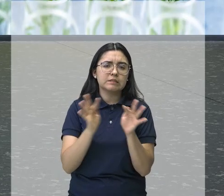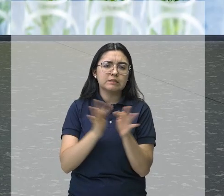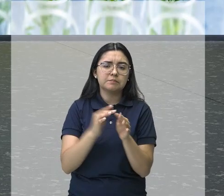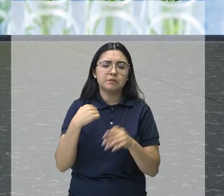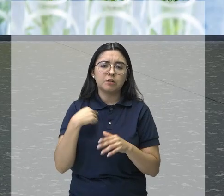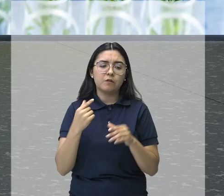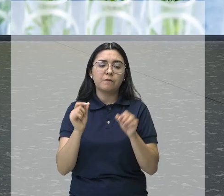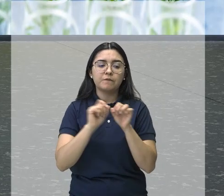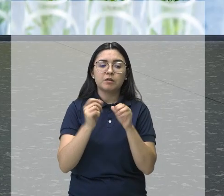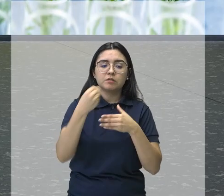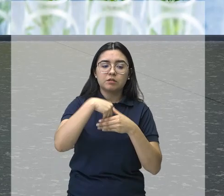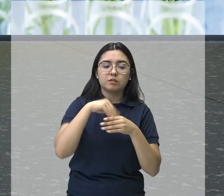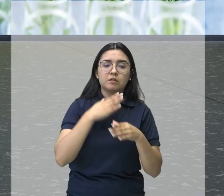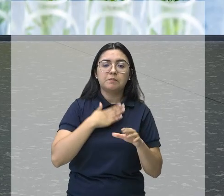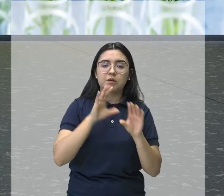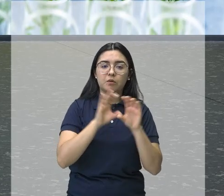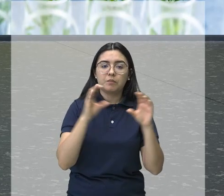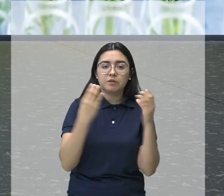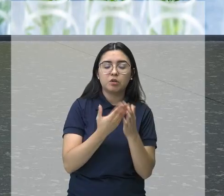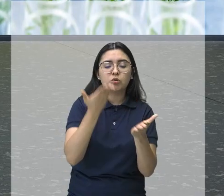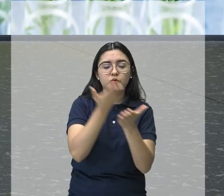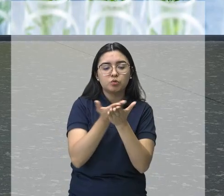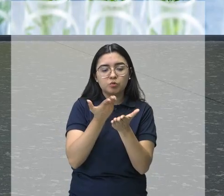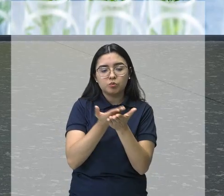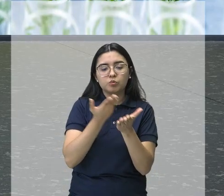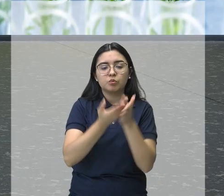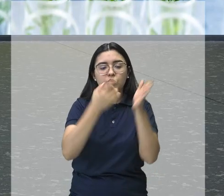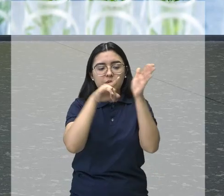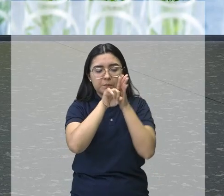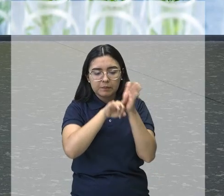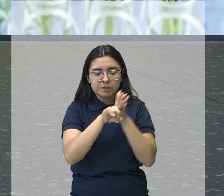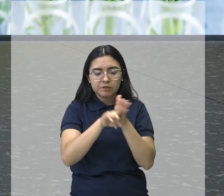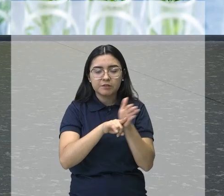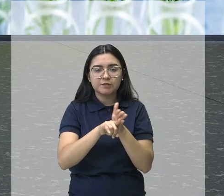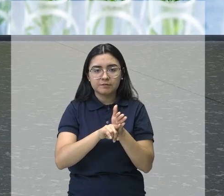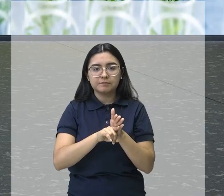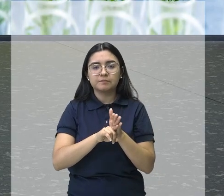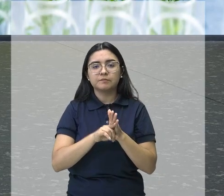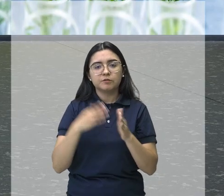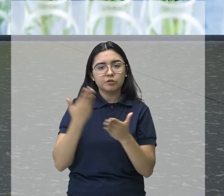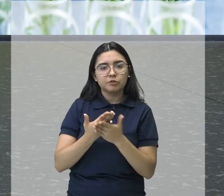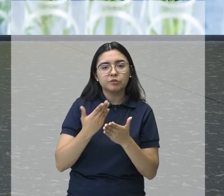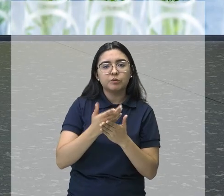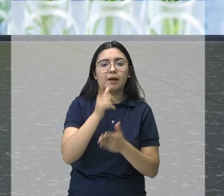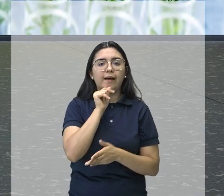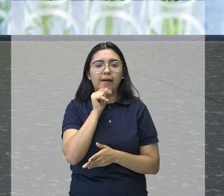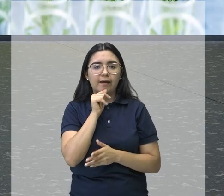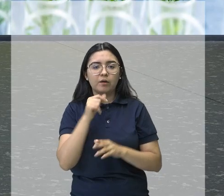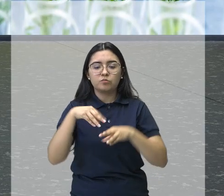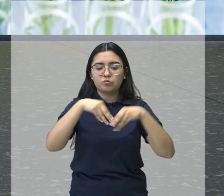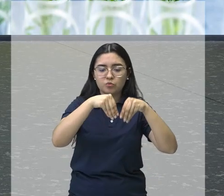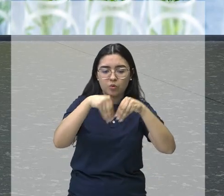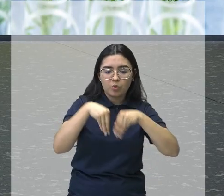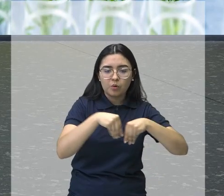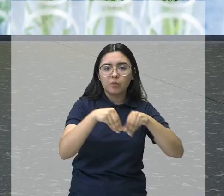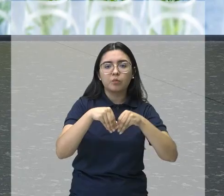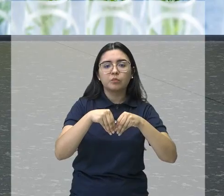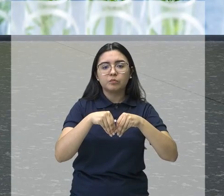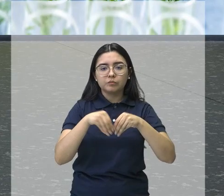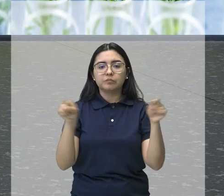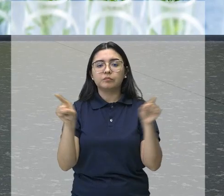minha comunidade, aí eu estudo, faço pesquisa, né? Estudo a água, estudo o solo,